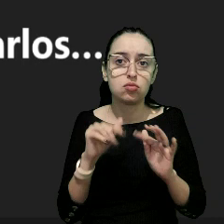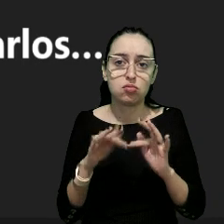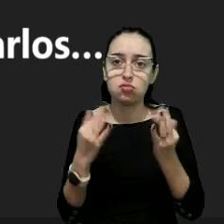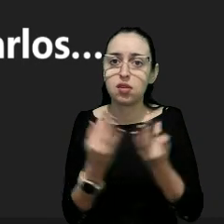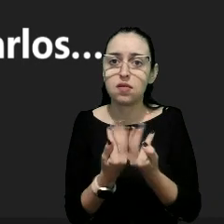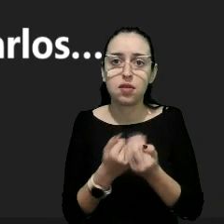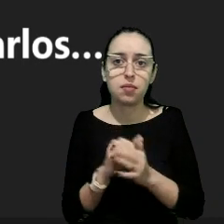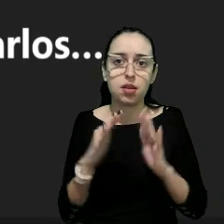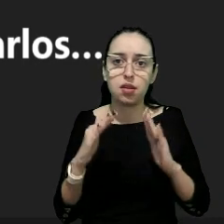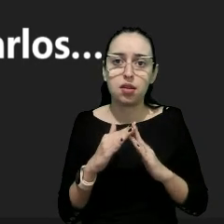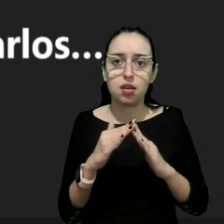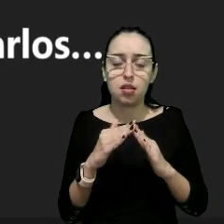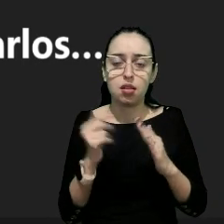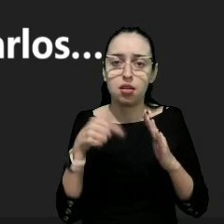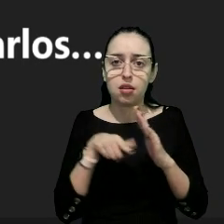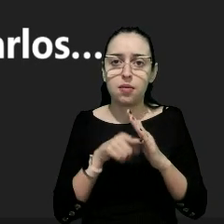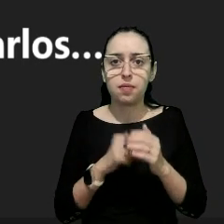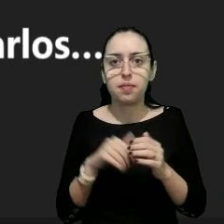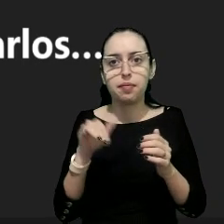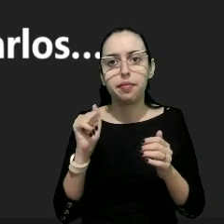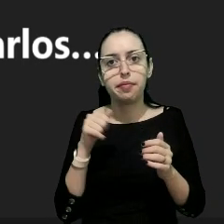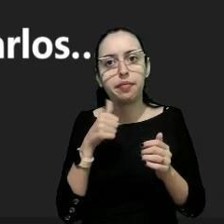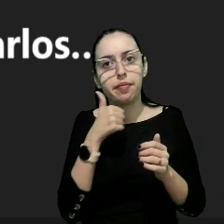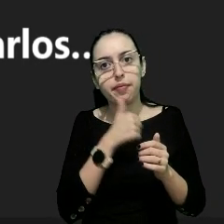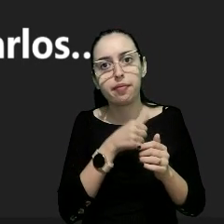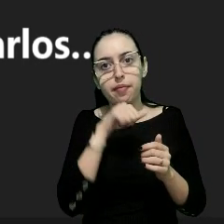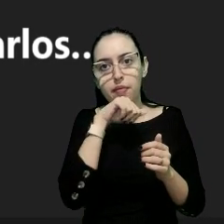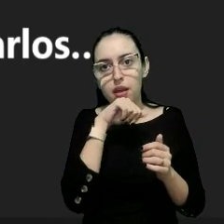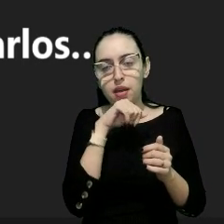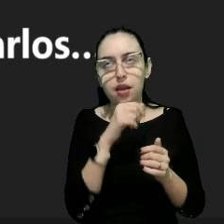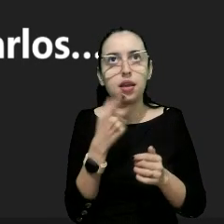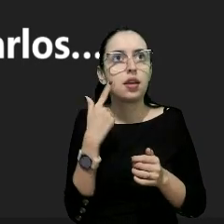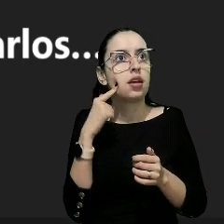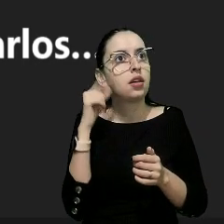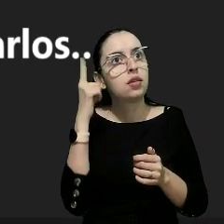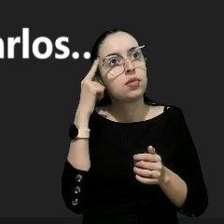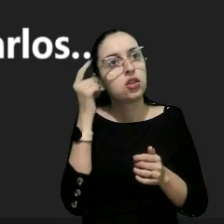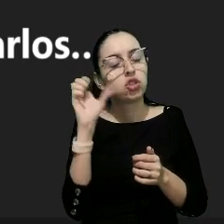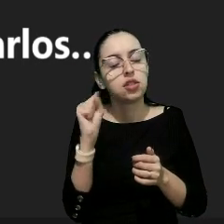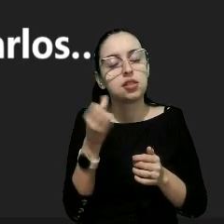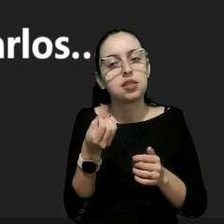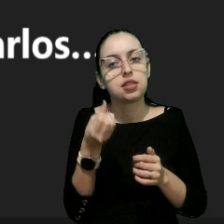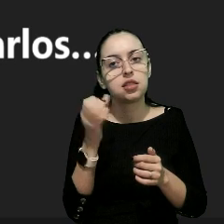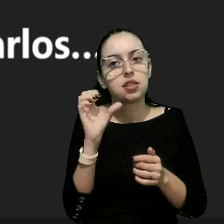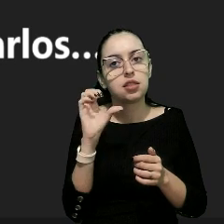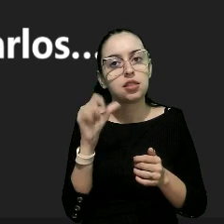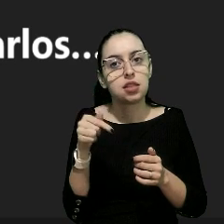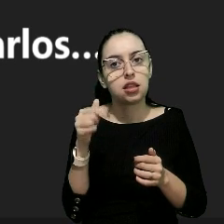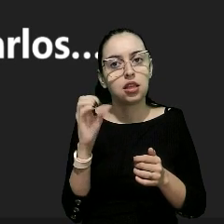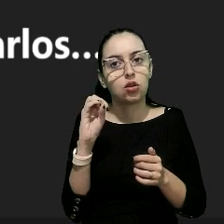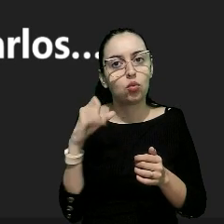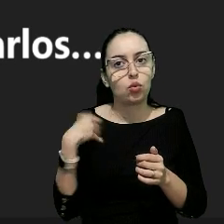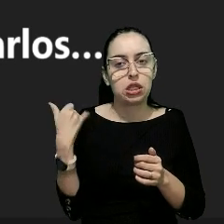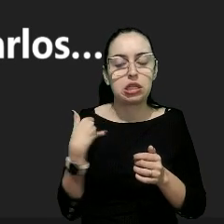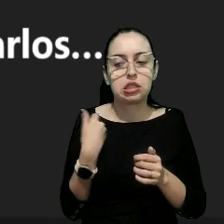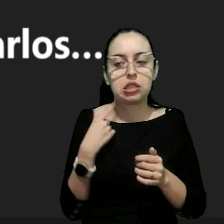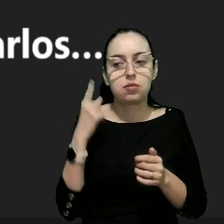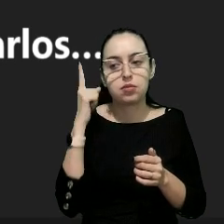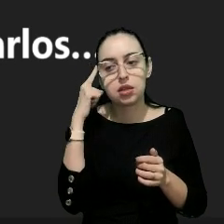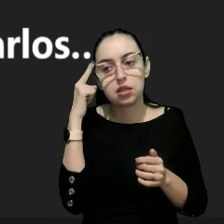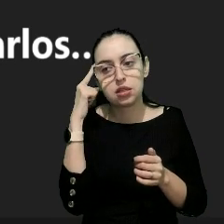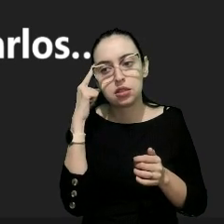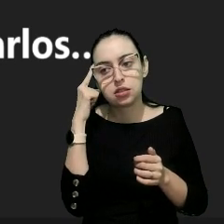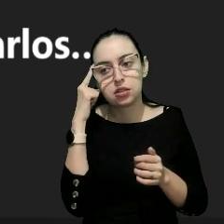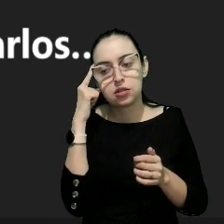mostrou é o que eu vejo dentro das nossas casas. Mãe, imagina uma mulher de 68 anos como você